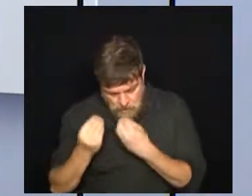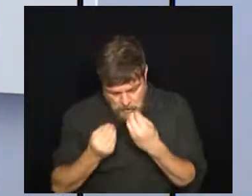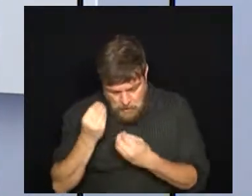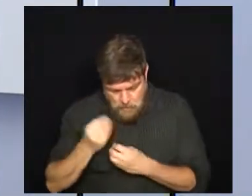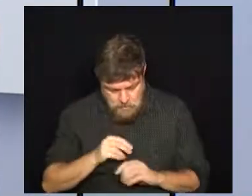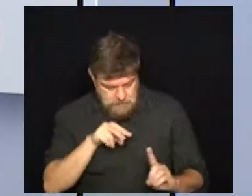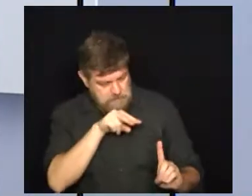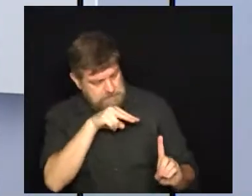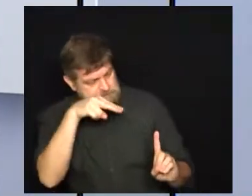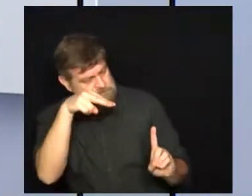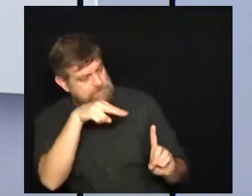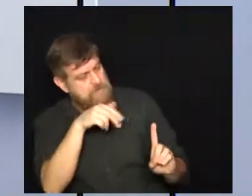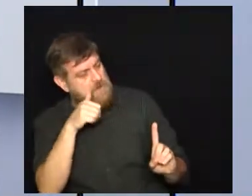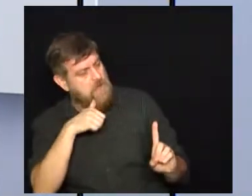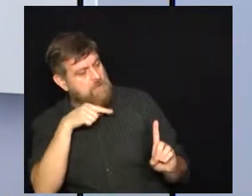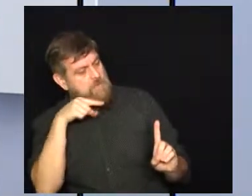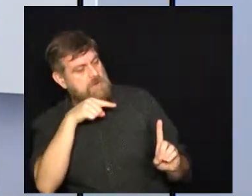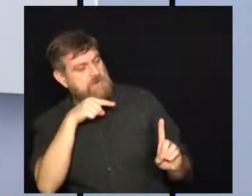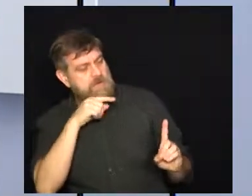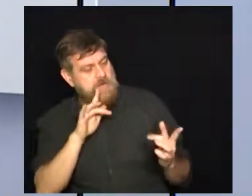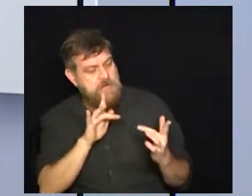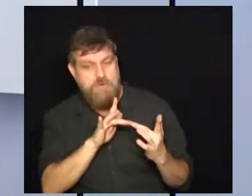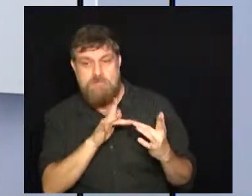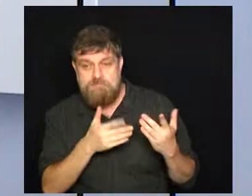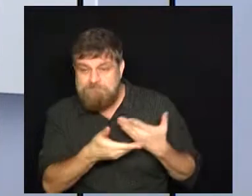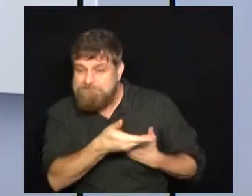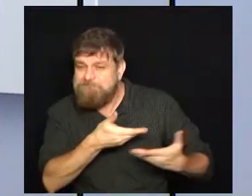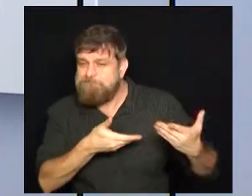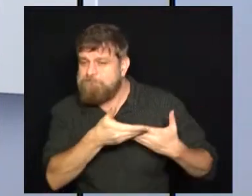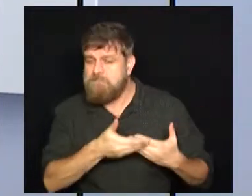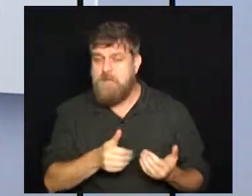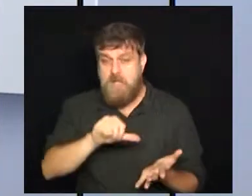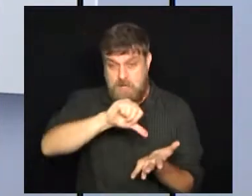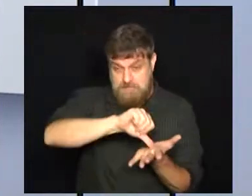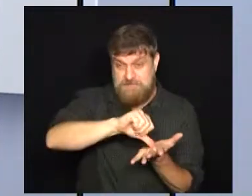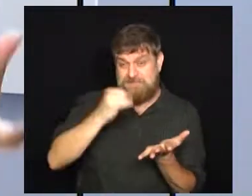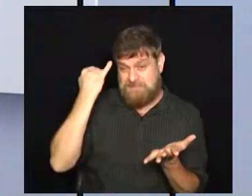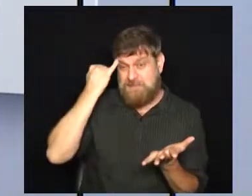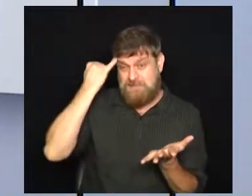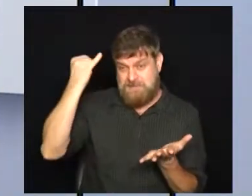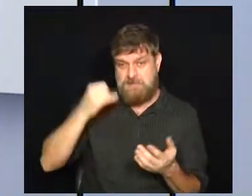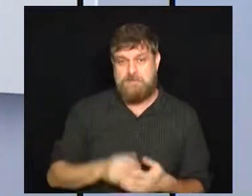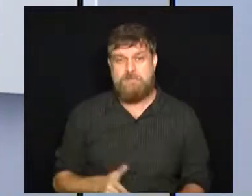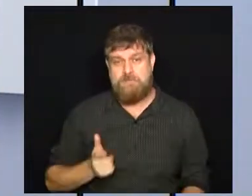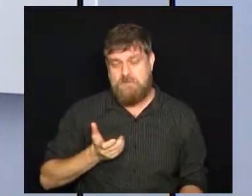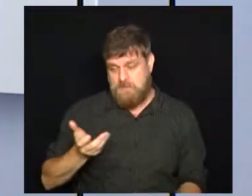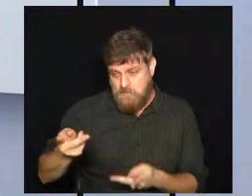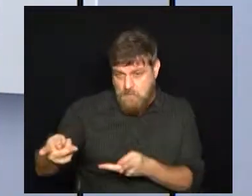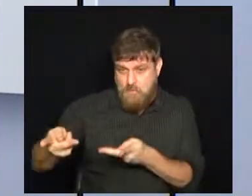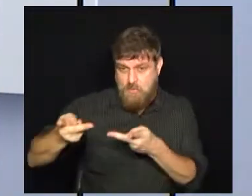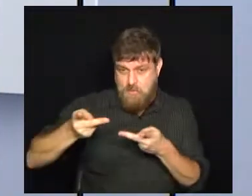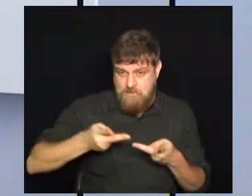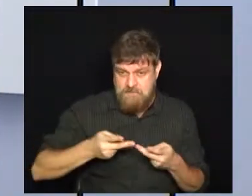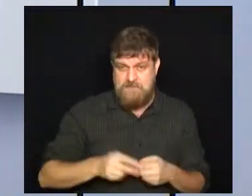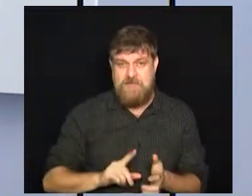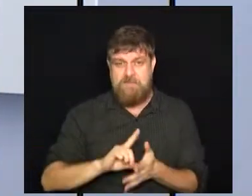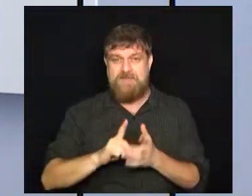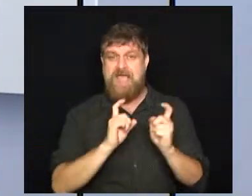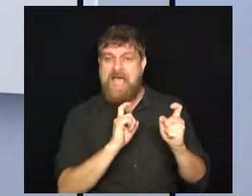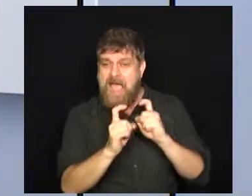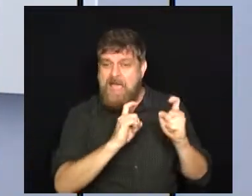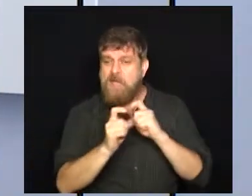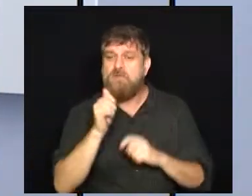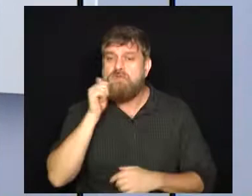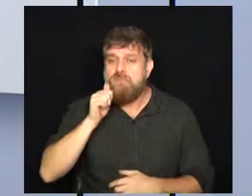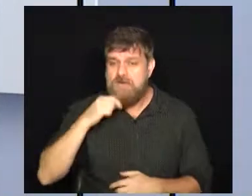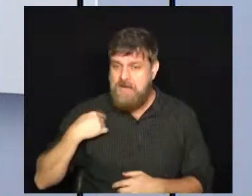como ele lida com a mulher. Isso que é a ideia do centro. Né? Até eu vou convidar a próxima reunião da Comissão da Mulher,